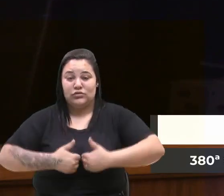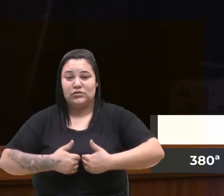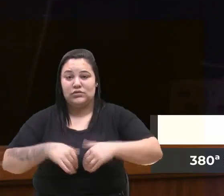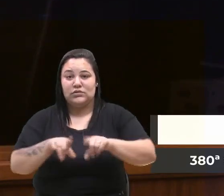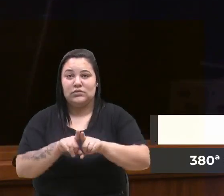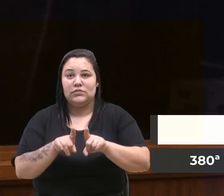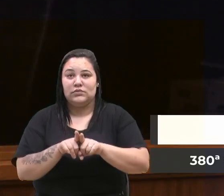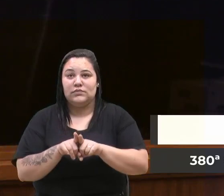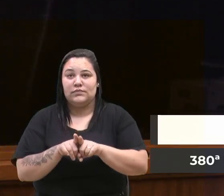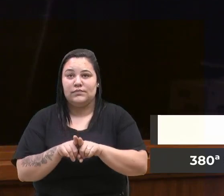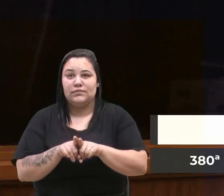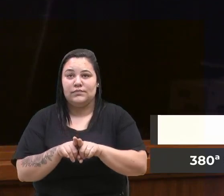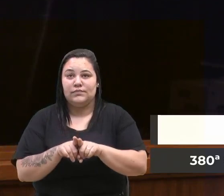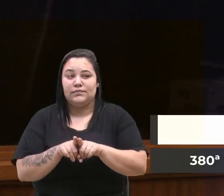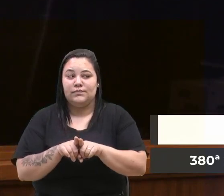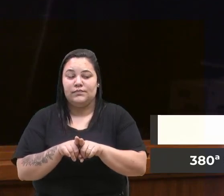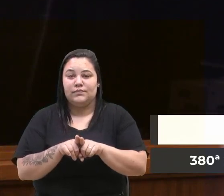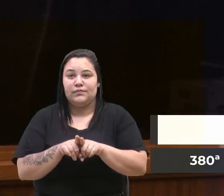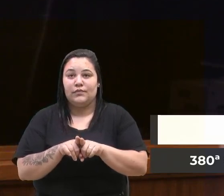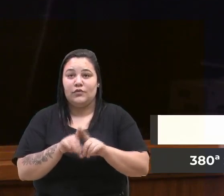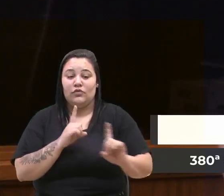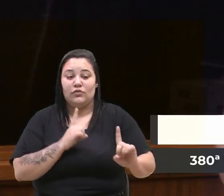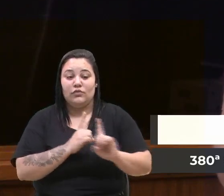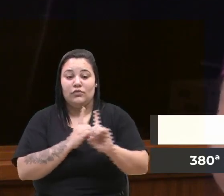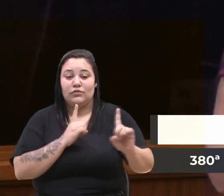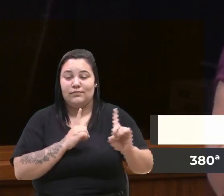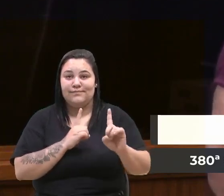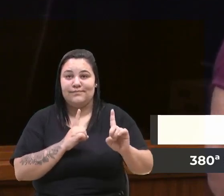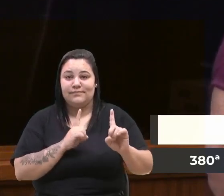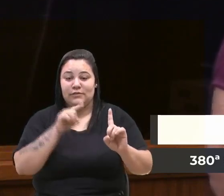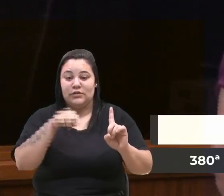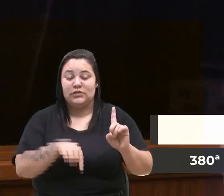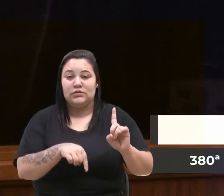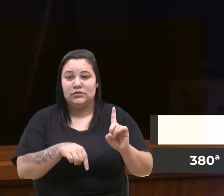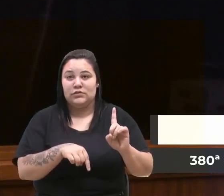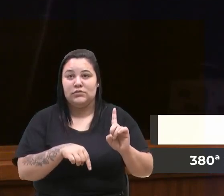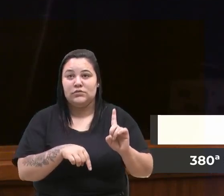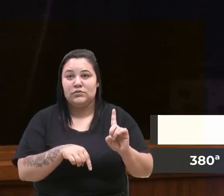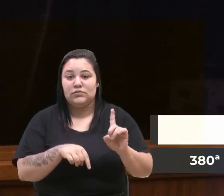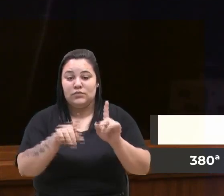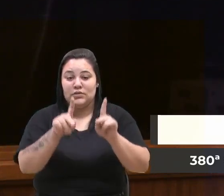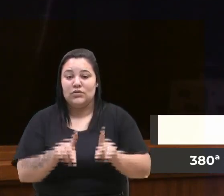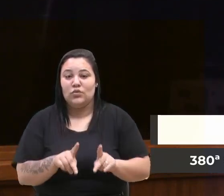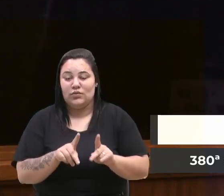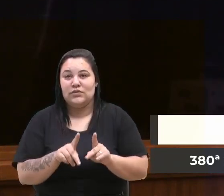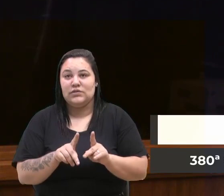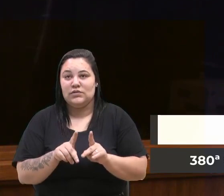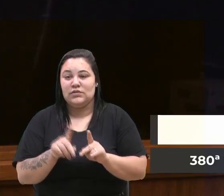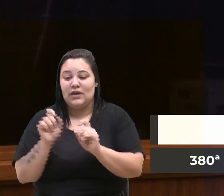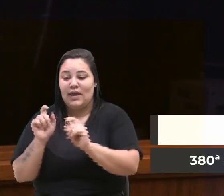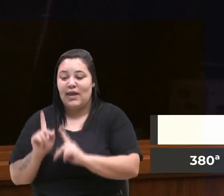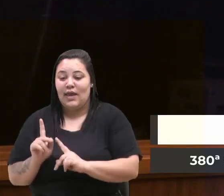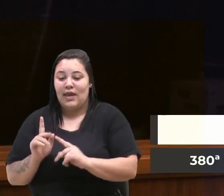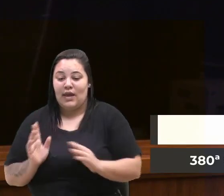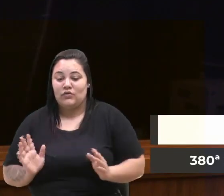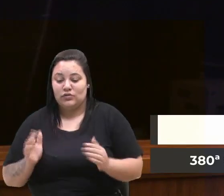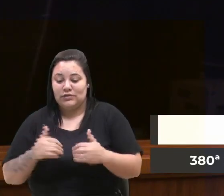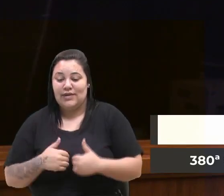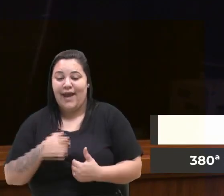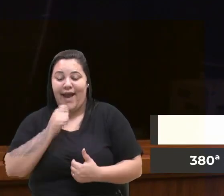número de autista, o diagnóstico na cidade, mas não só os diagnósticos de quem até hoje não havia